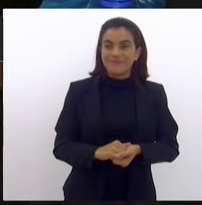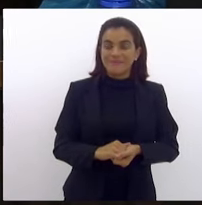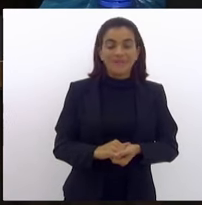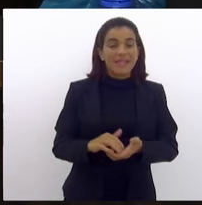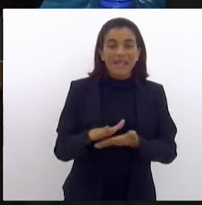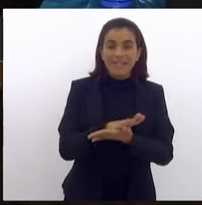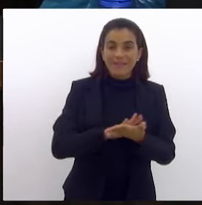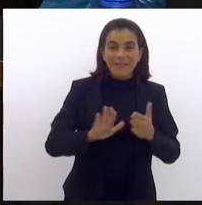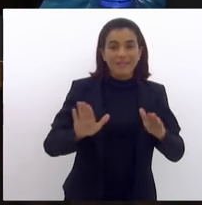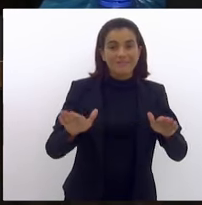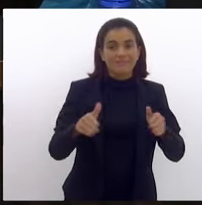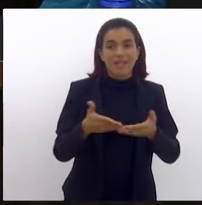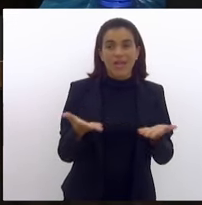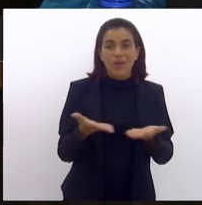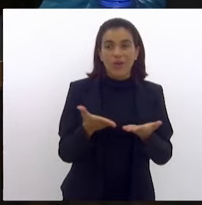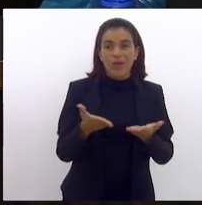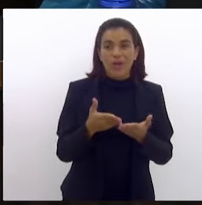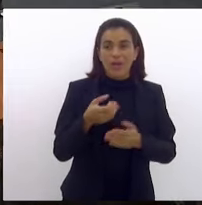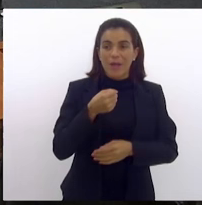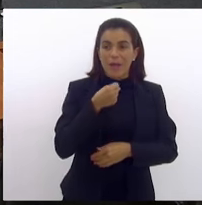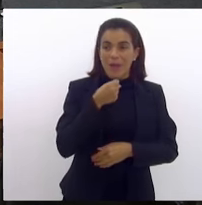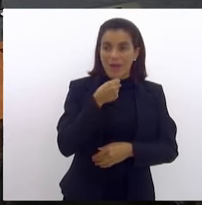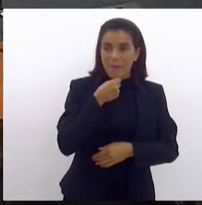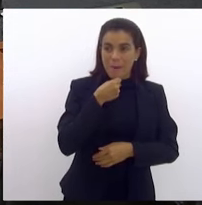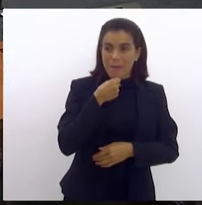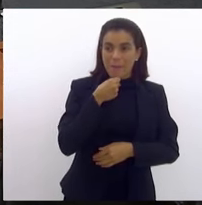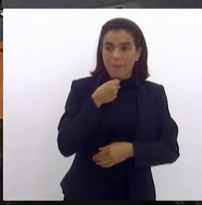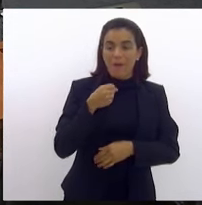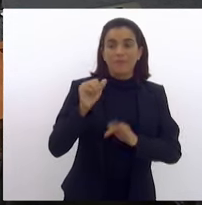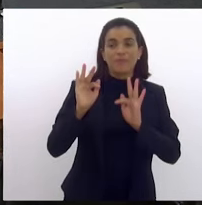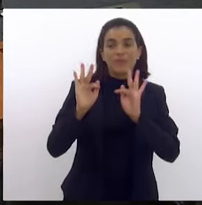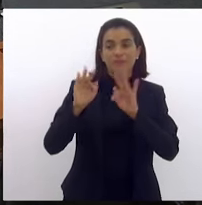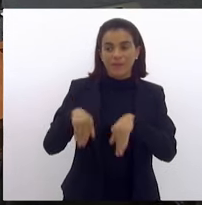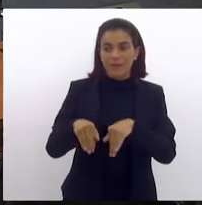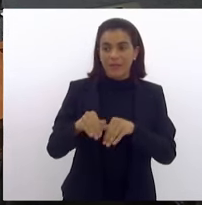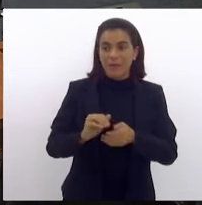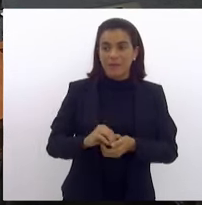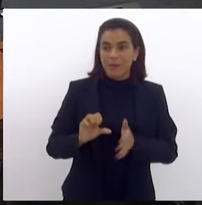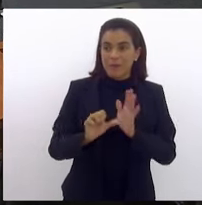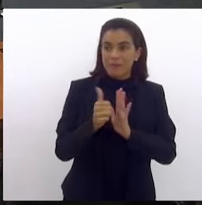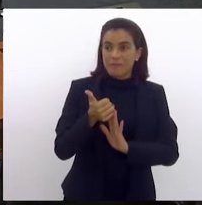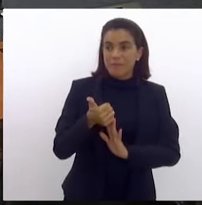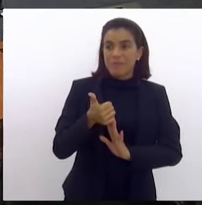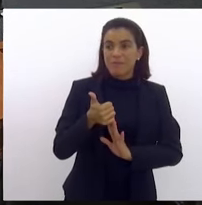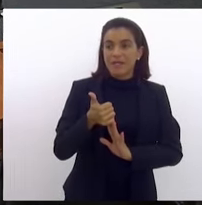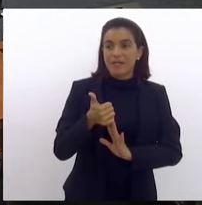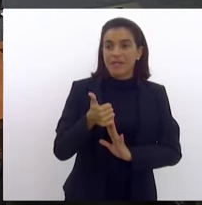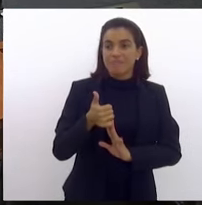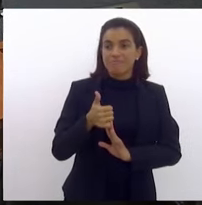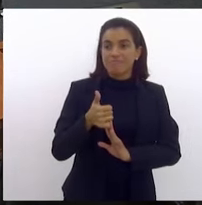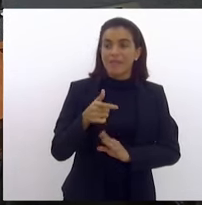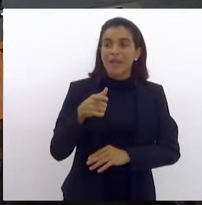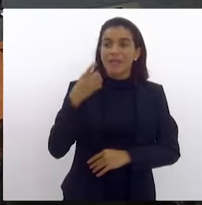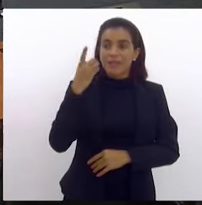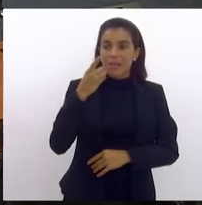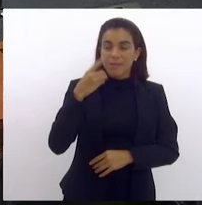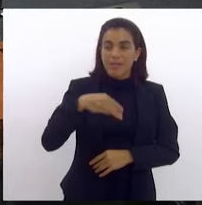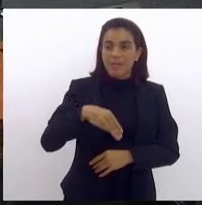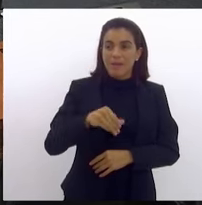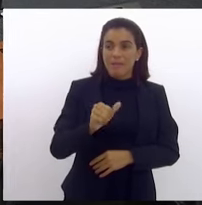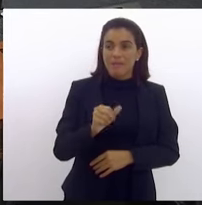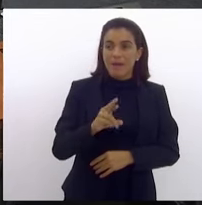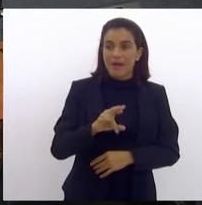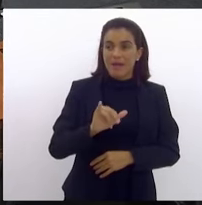Nada mais havendo a tratar, passa-se a ordem, a expediente final. Primeira oradora escrita, a deputada Marina,